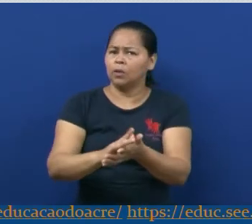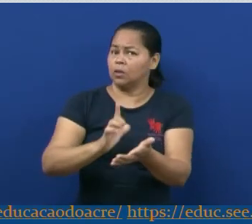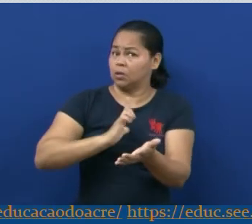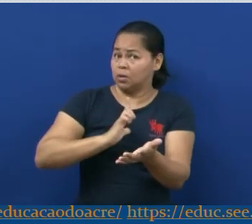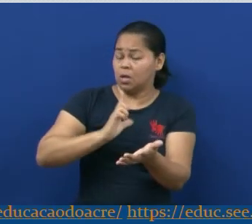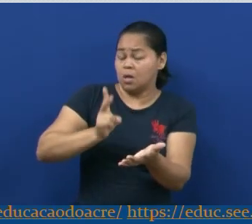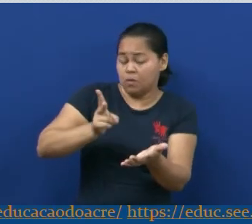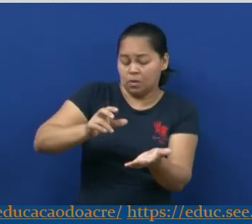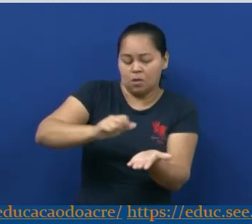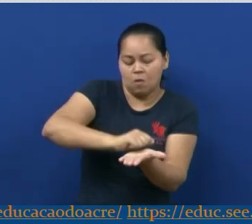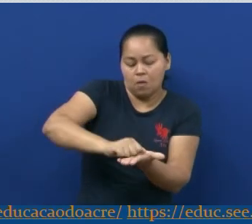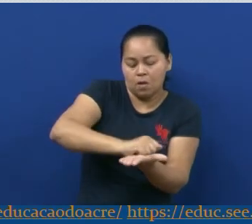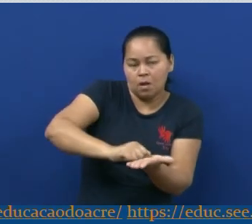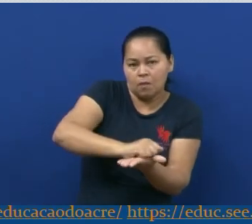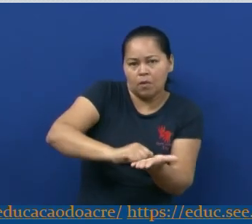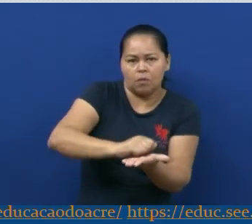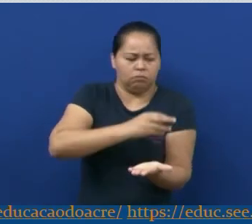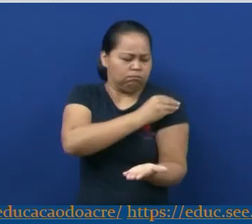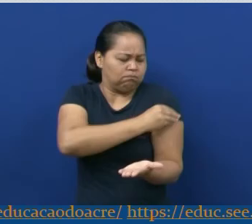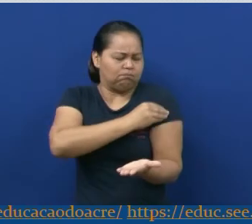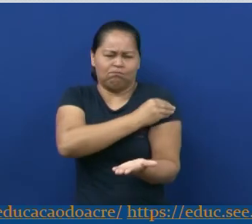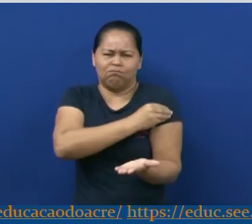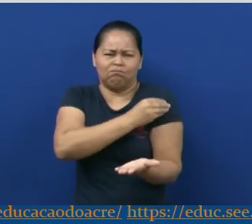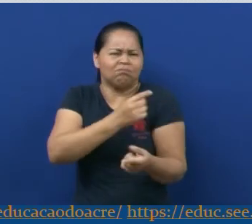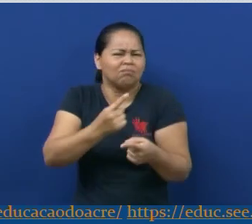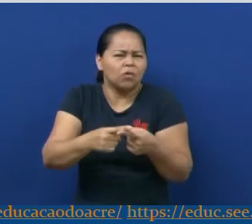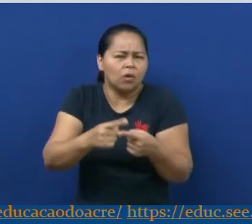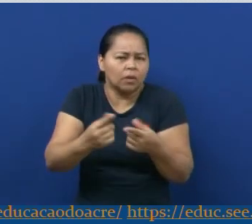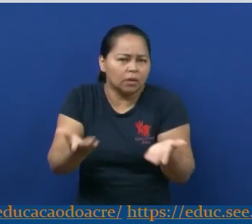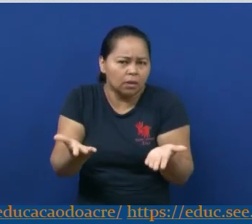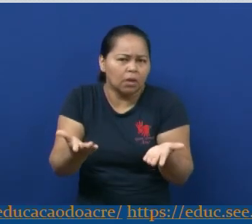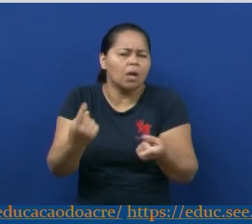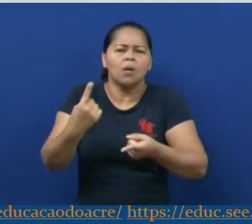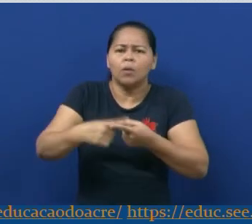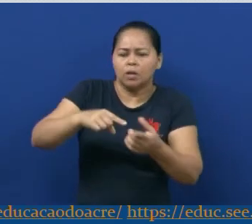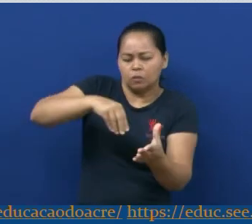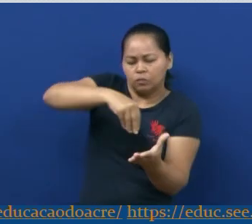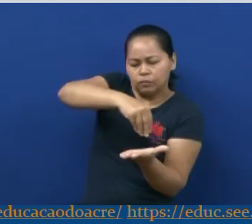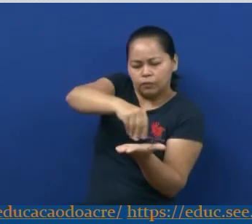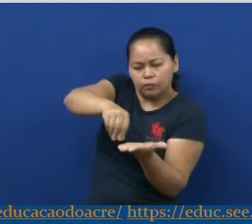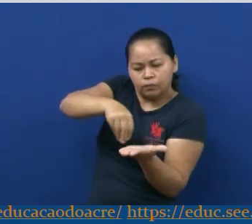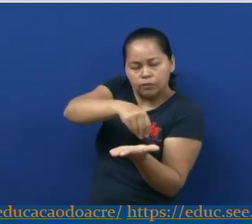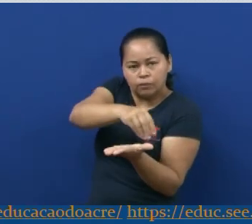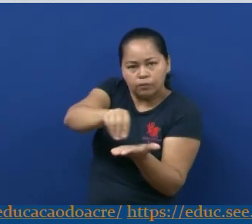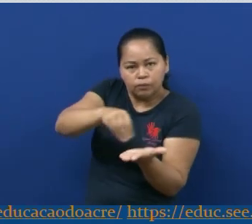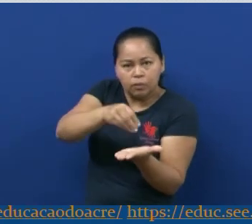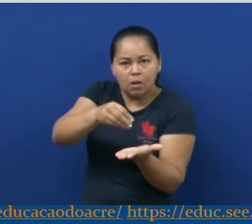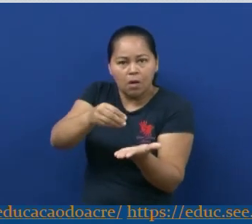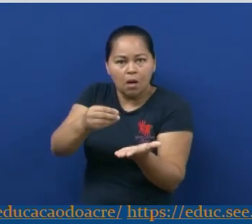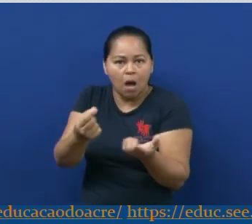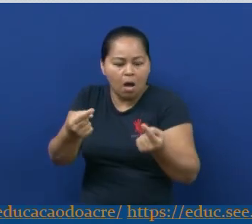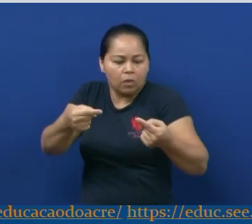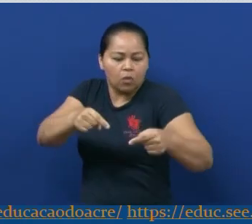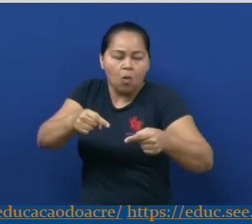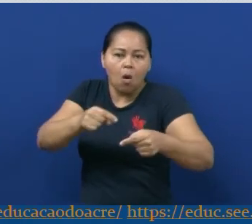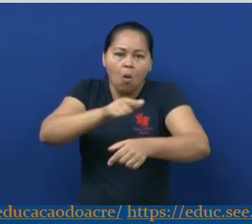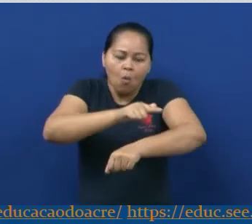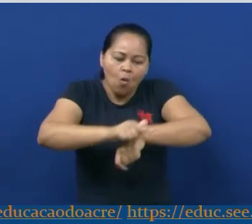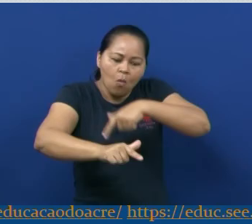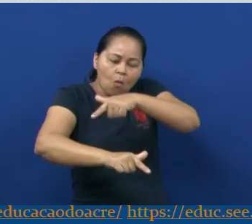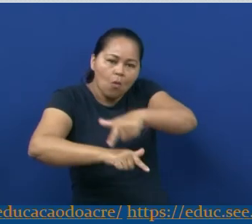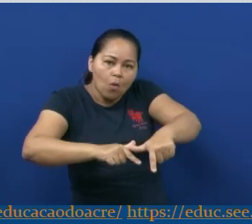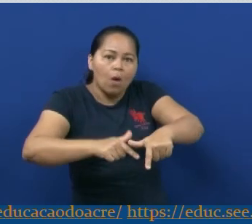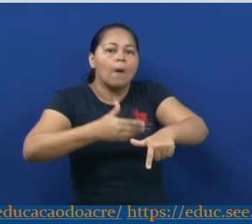e usar álcool em gel? Como que essas substâncias atuam para combater o vírus da